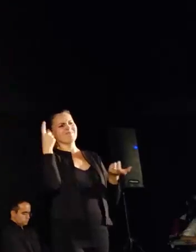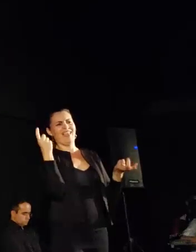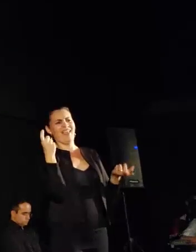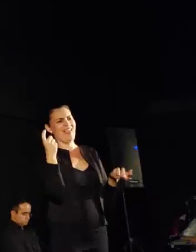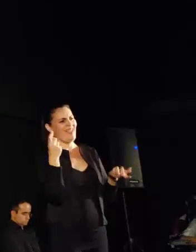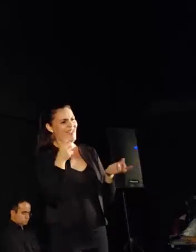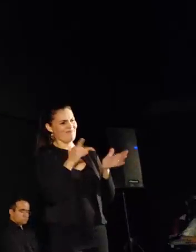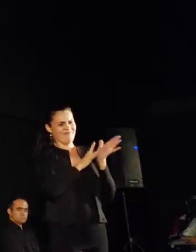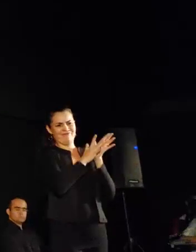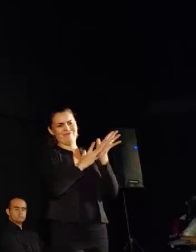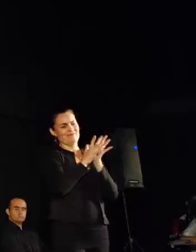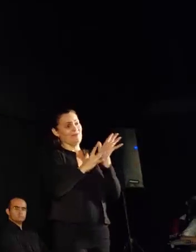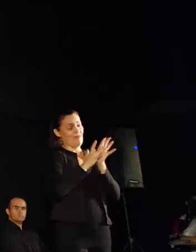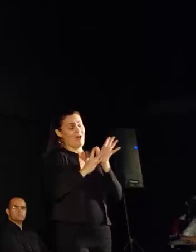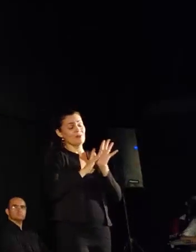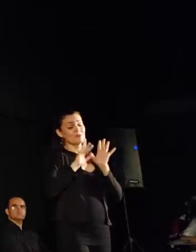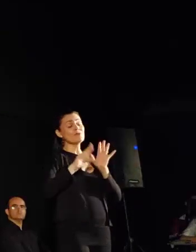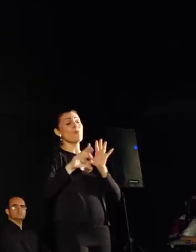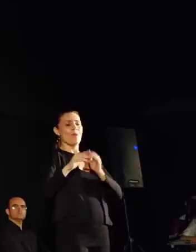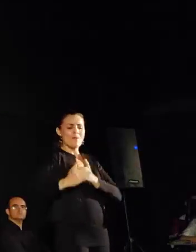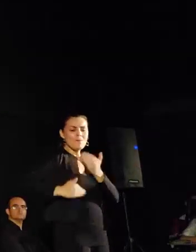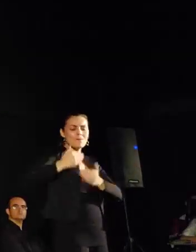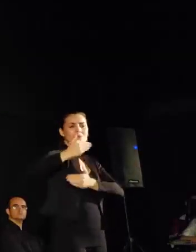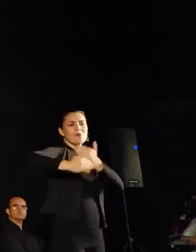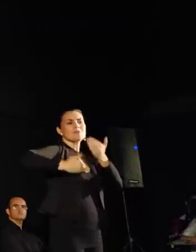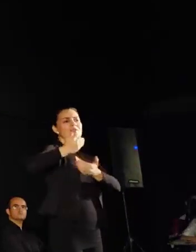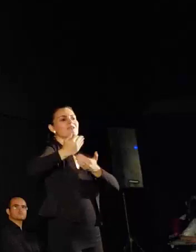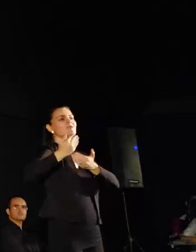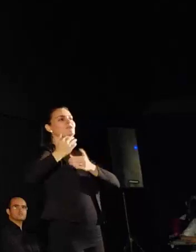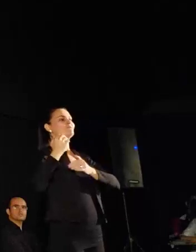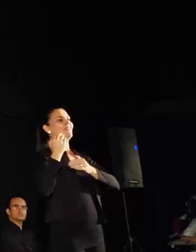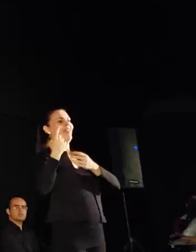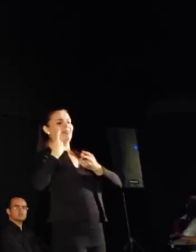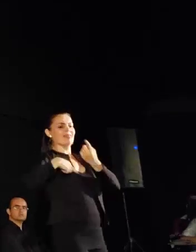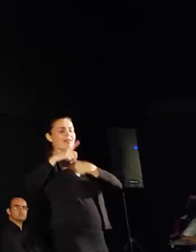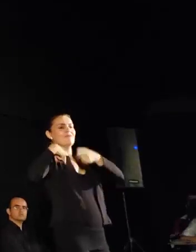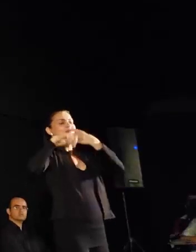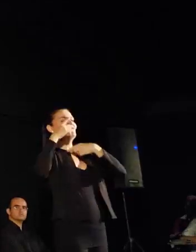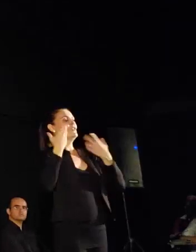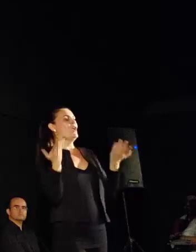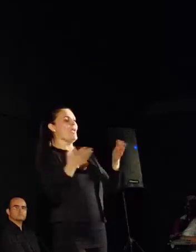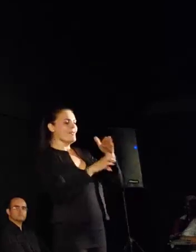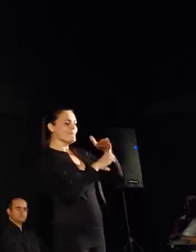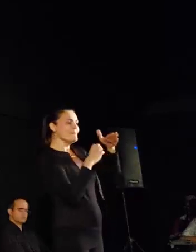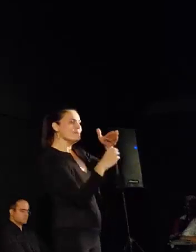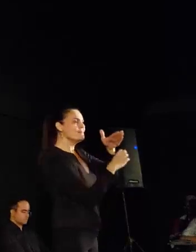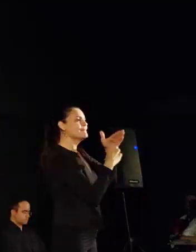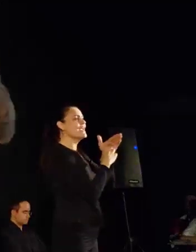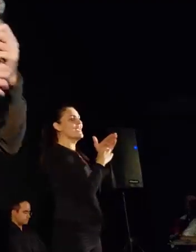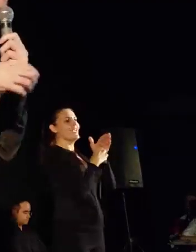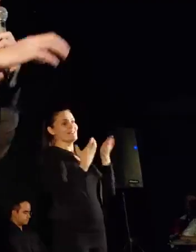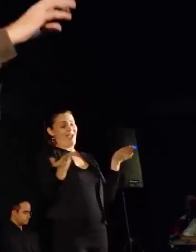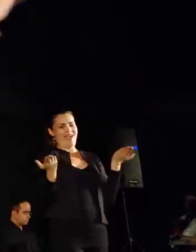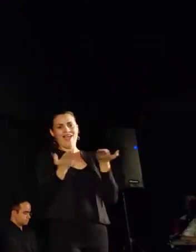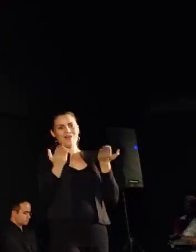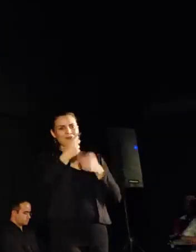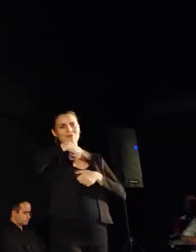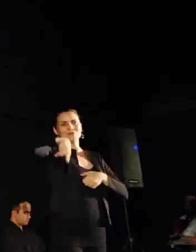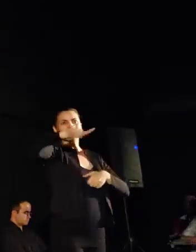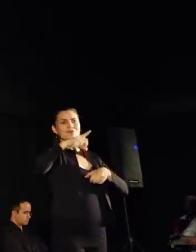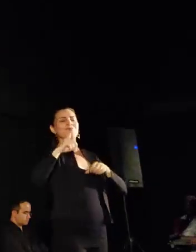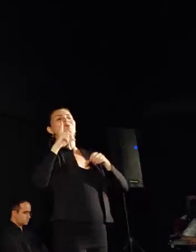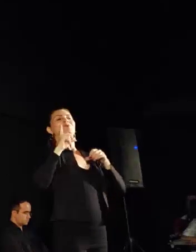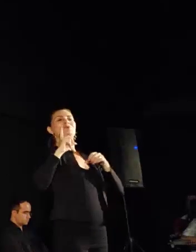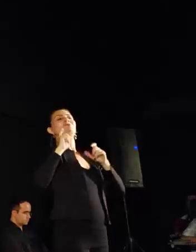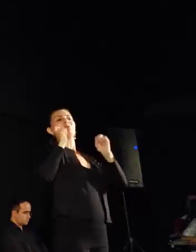é um processo de empreendimento. Agora todos vocês podem ser empreendedores. Meus amigos, existe